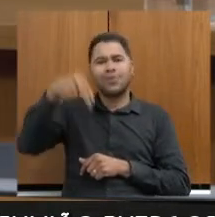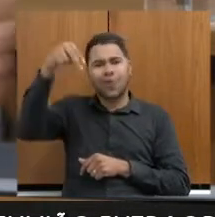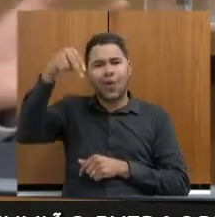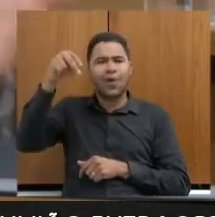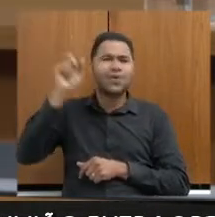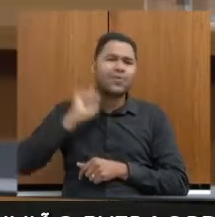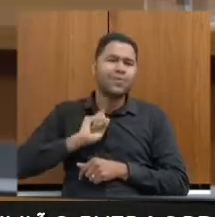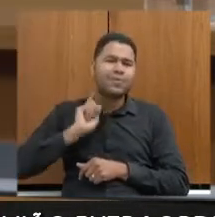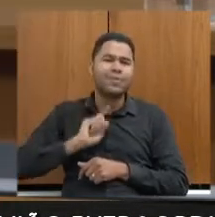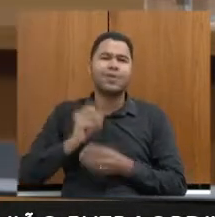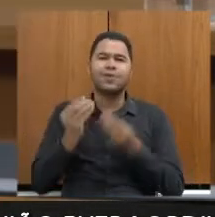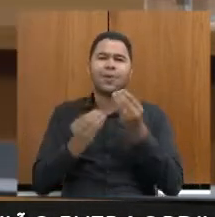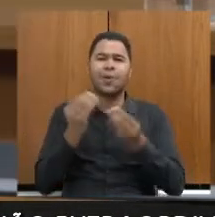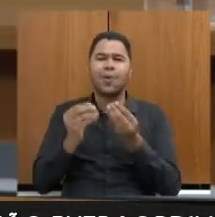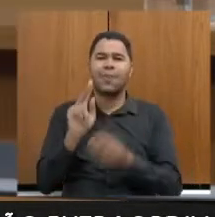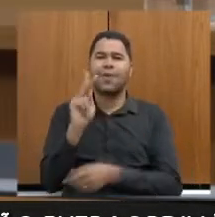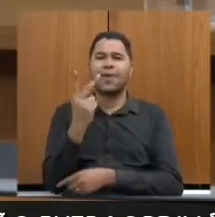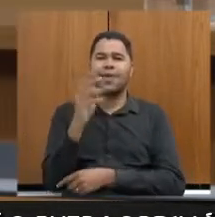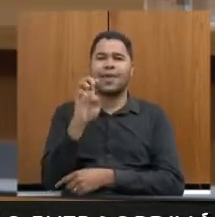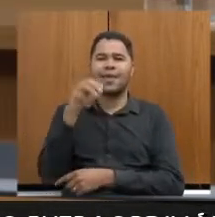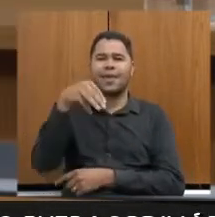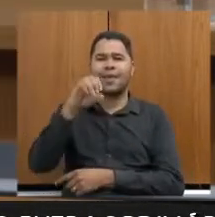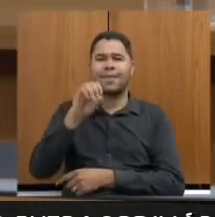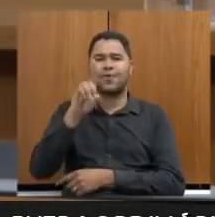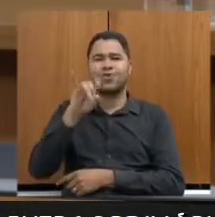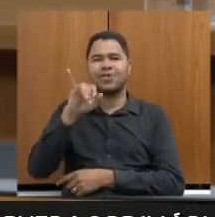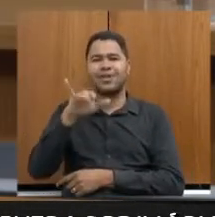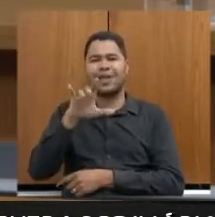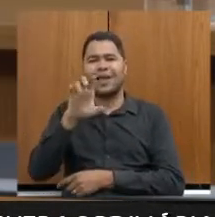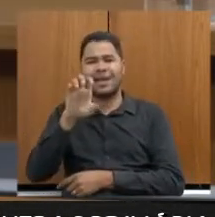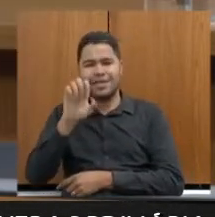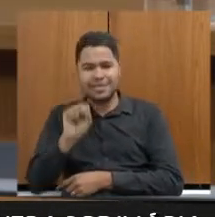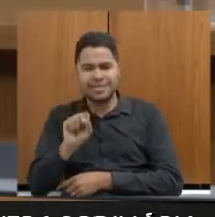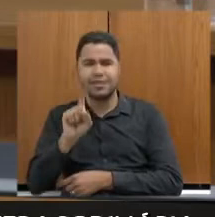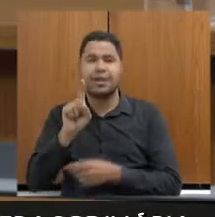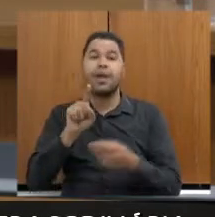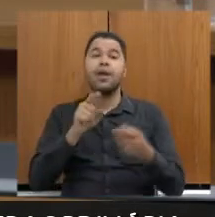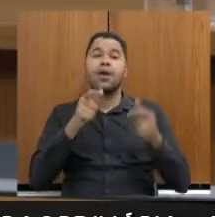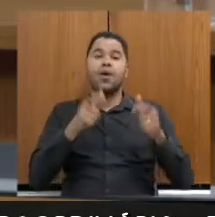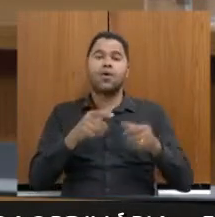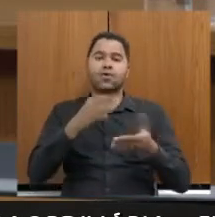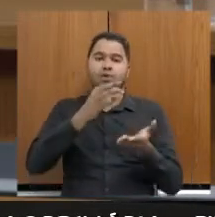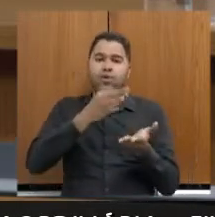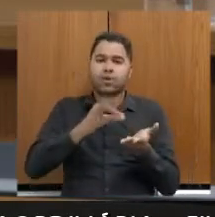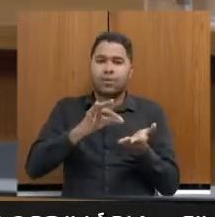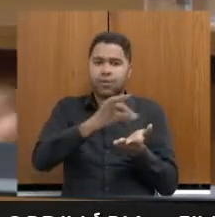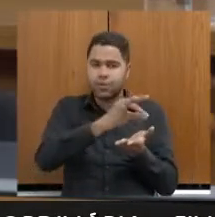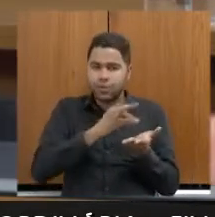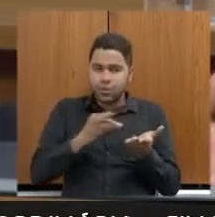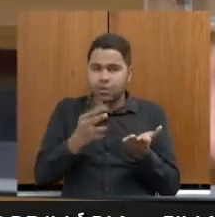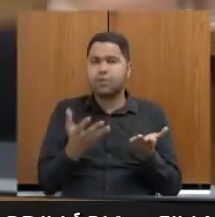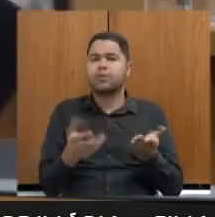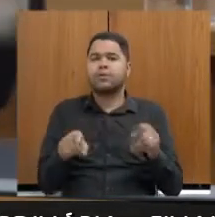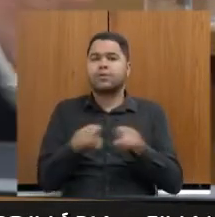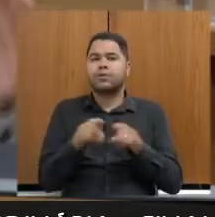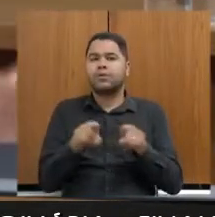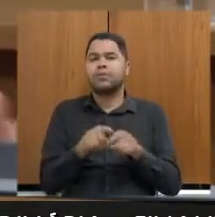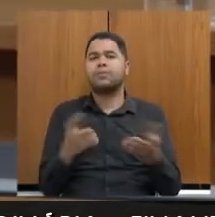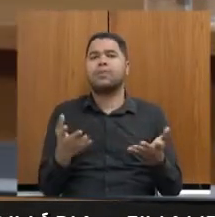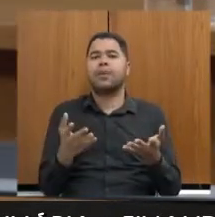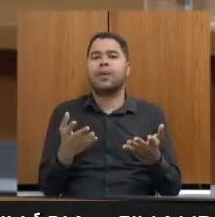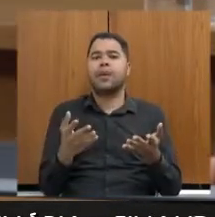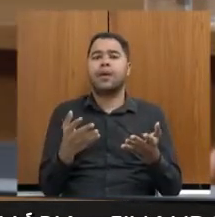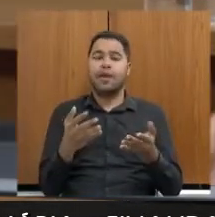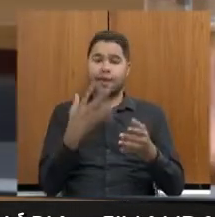fazer hemodiálise lá em Diamantina E aí colocando que